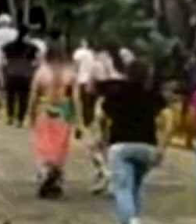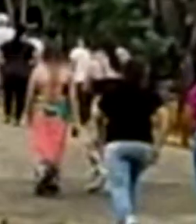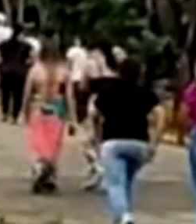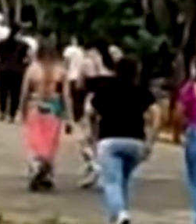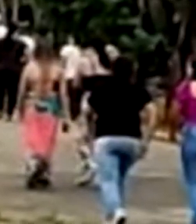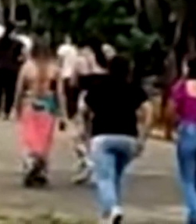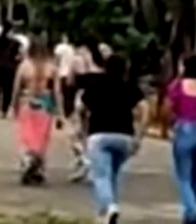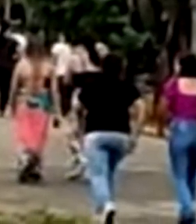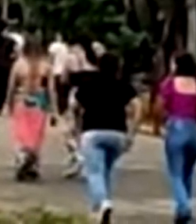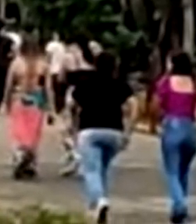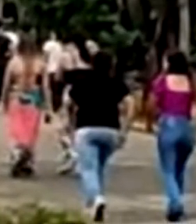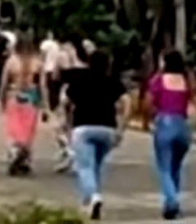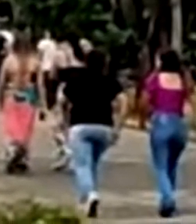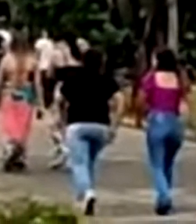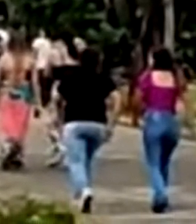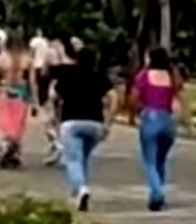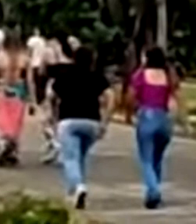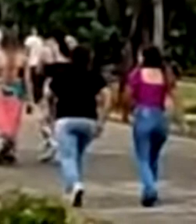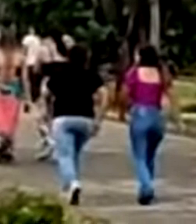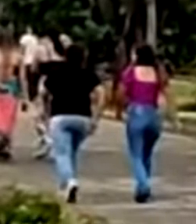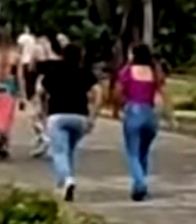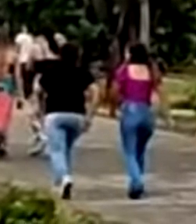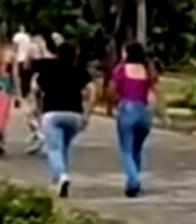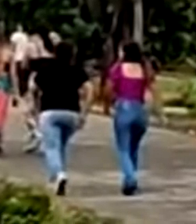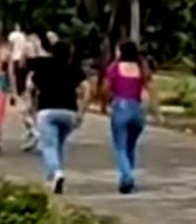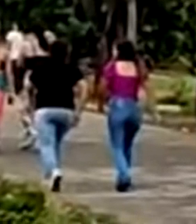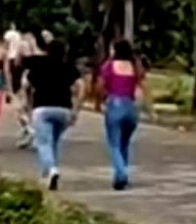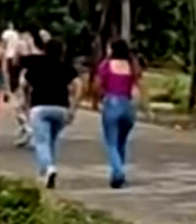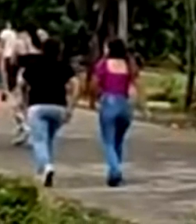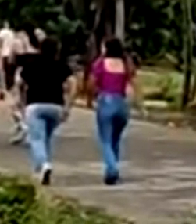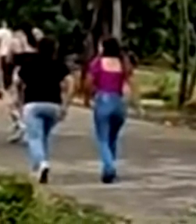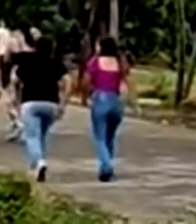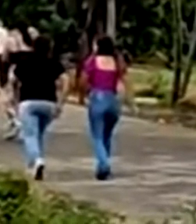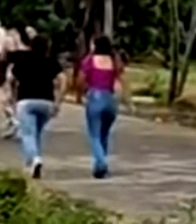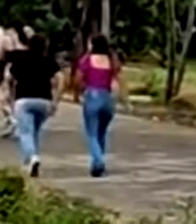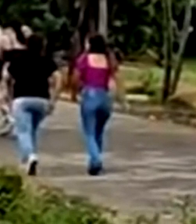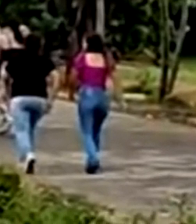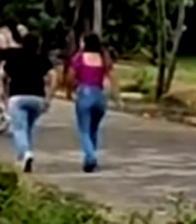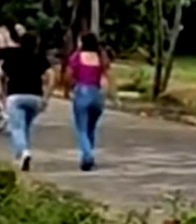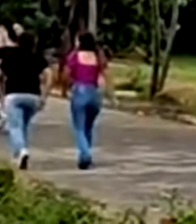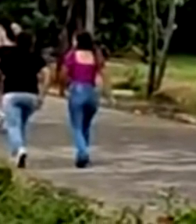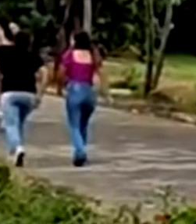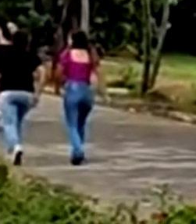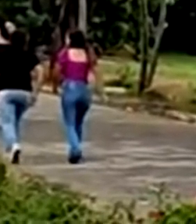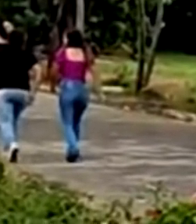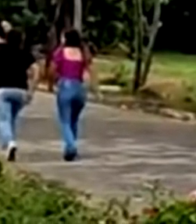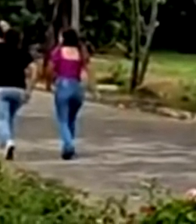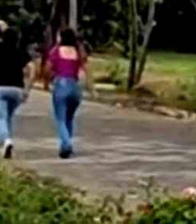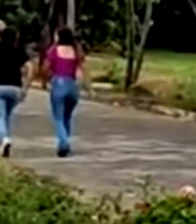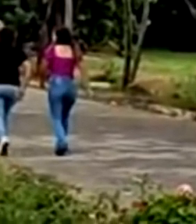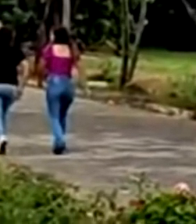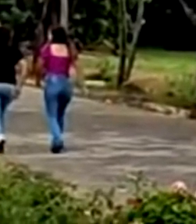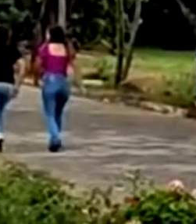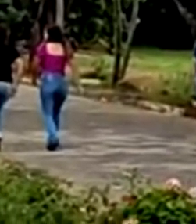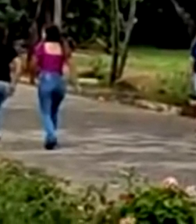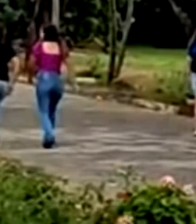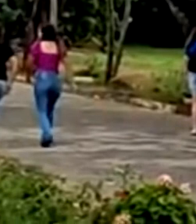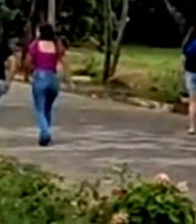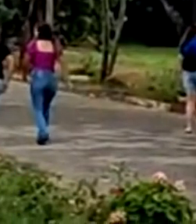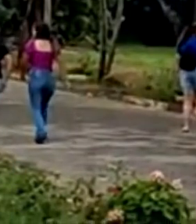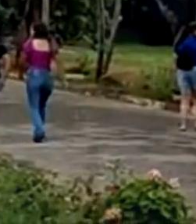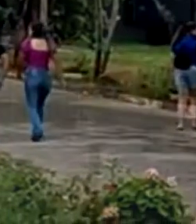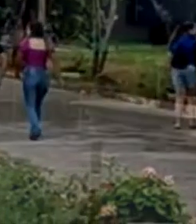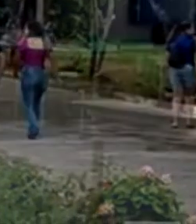PT, foi eleito presidente da República. Com o resultado confirmado às 7 horas e 57 minutos no horário